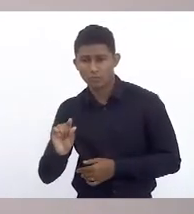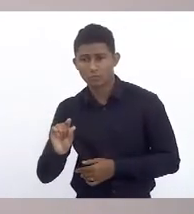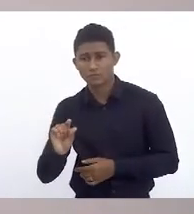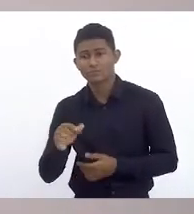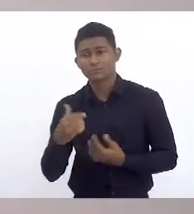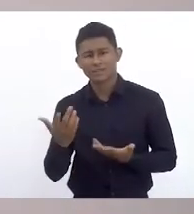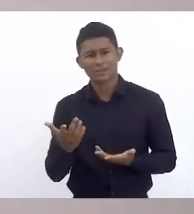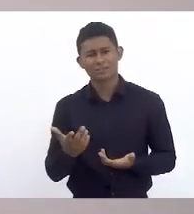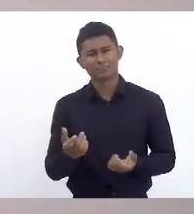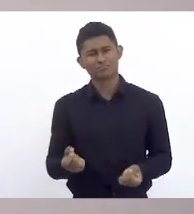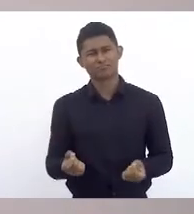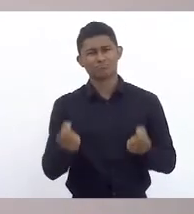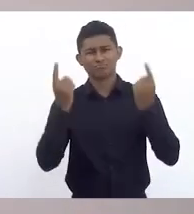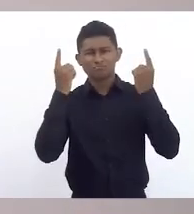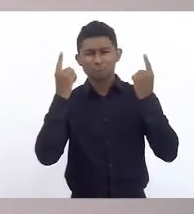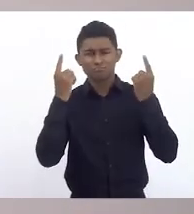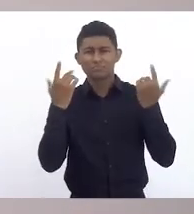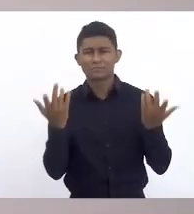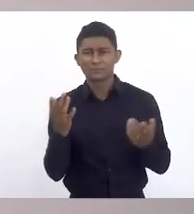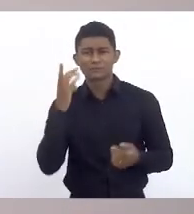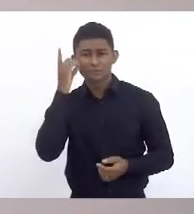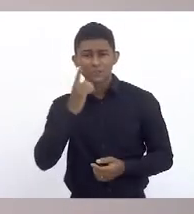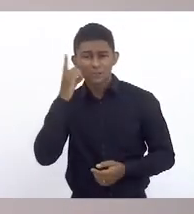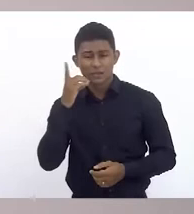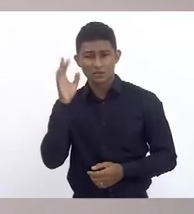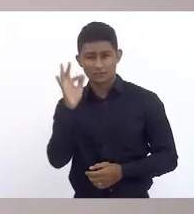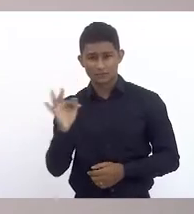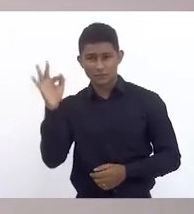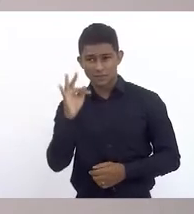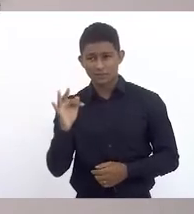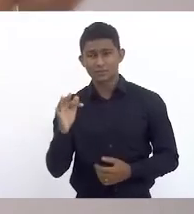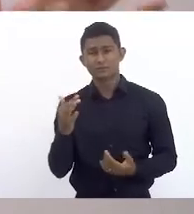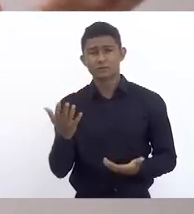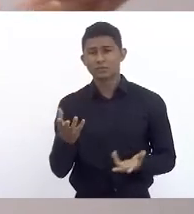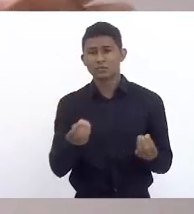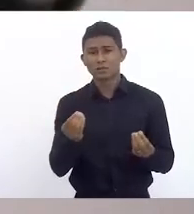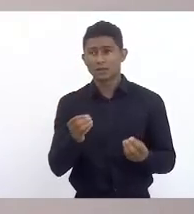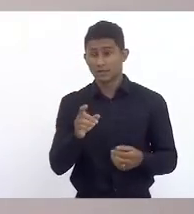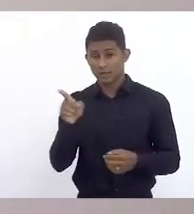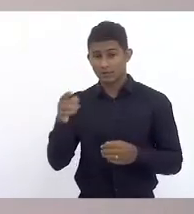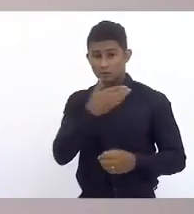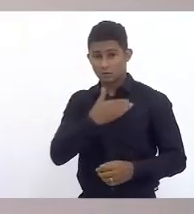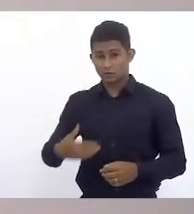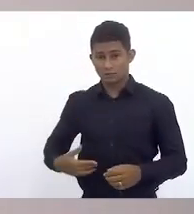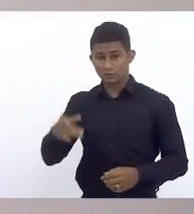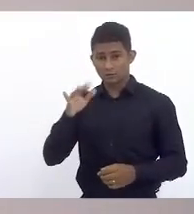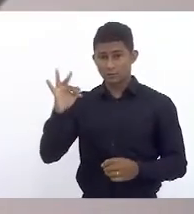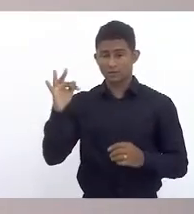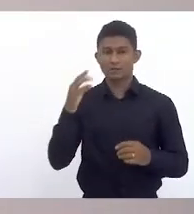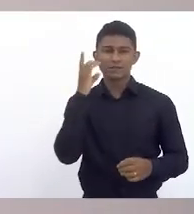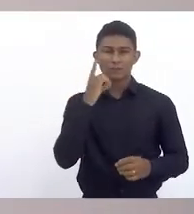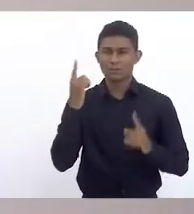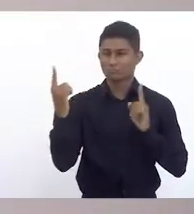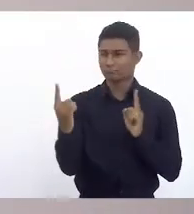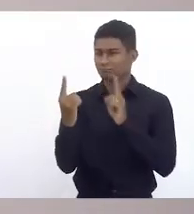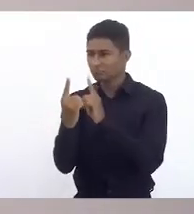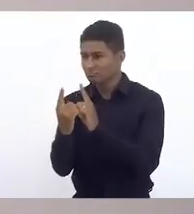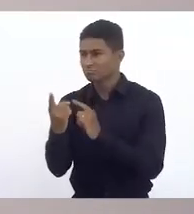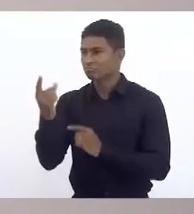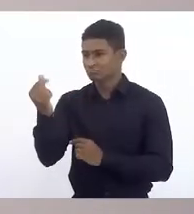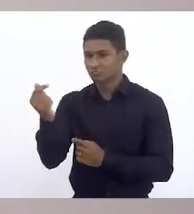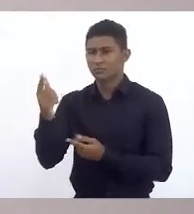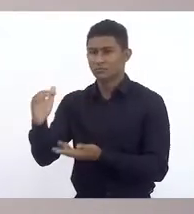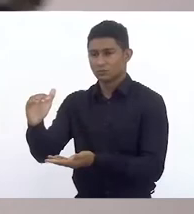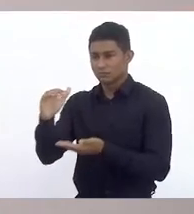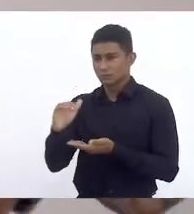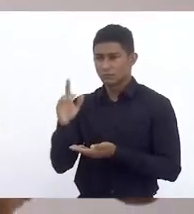que esquizofrenia. Aí os deputados federais vão no governo federal, trazem recursos federais, investem